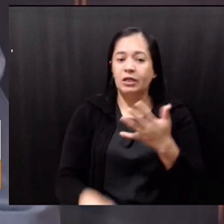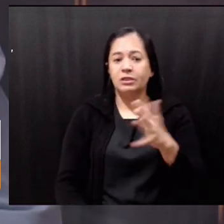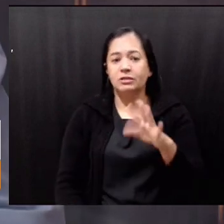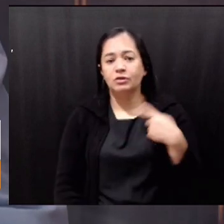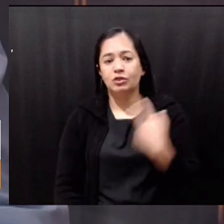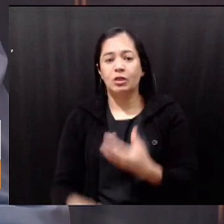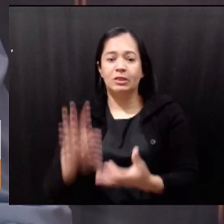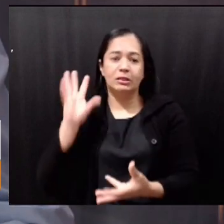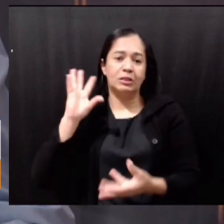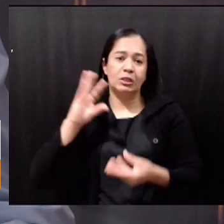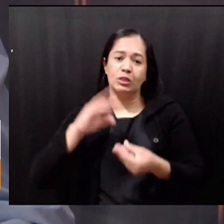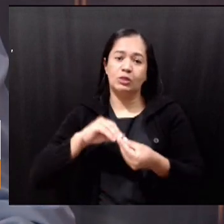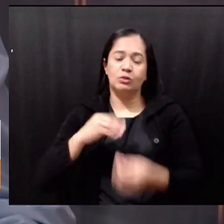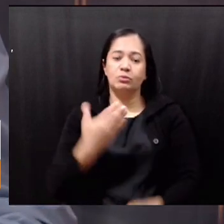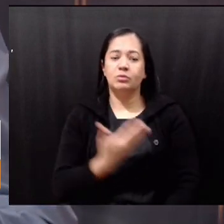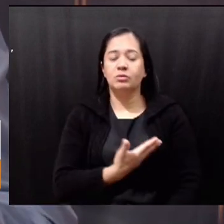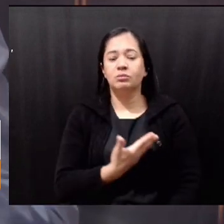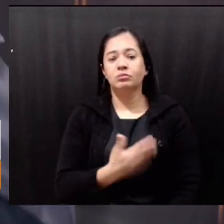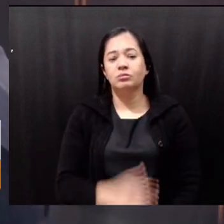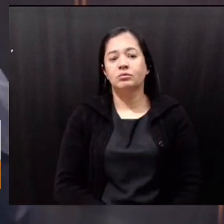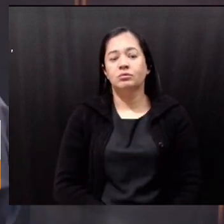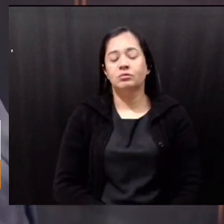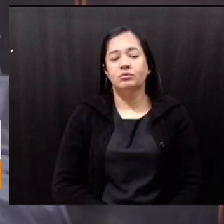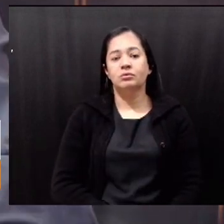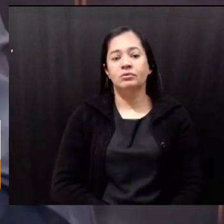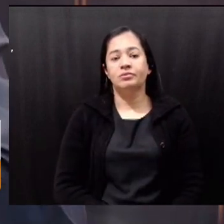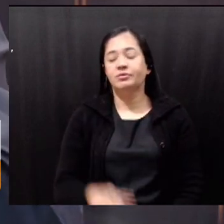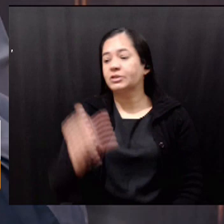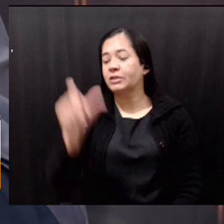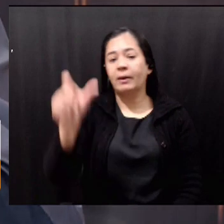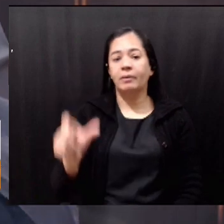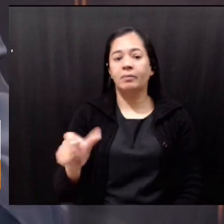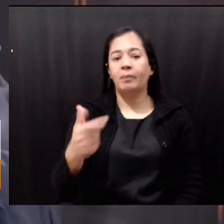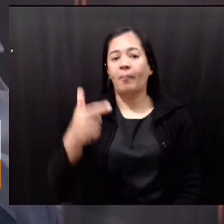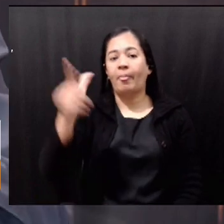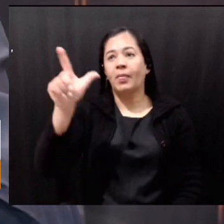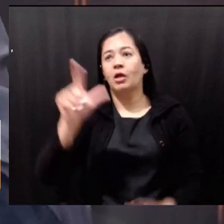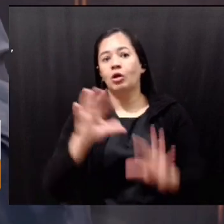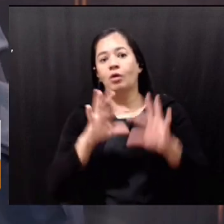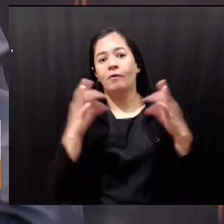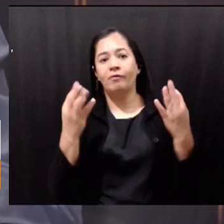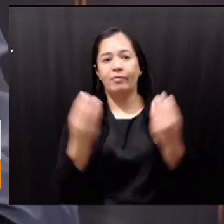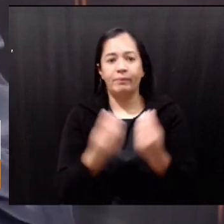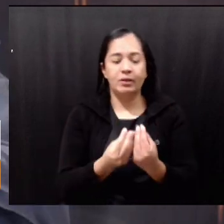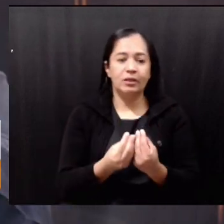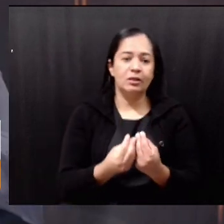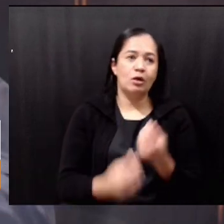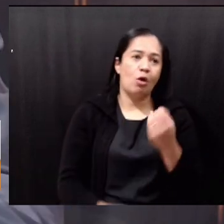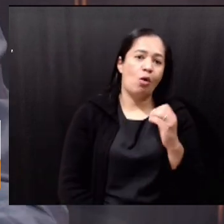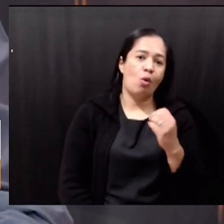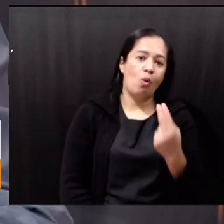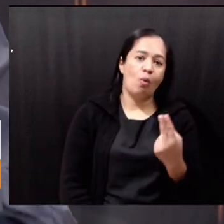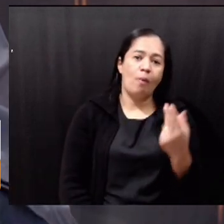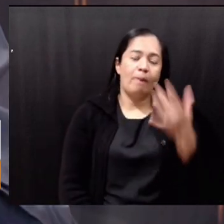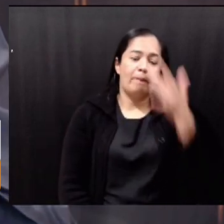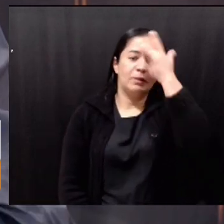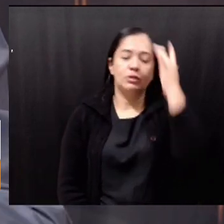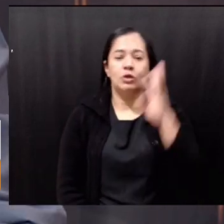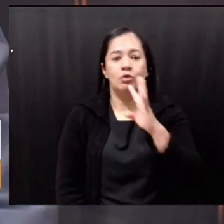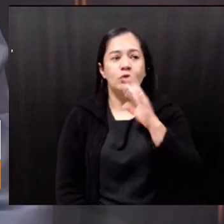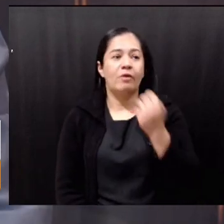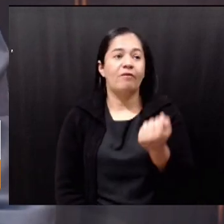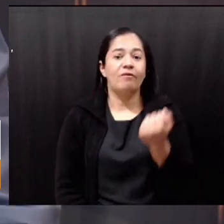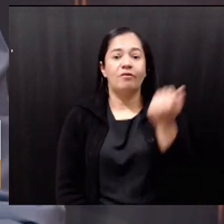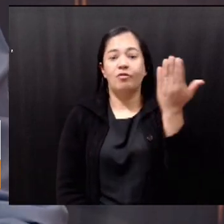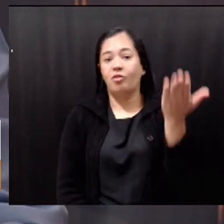amizade apenas a pessoas de outras famílias, né, a pessoas que a gente conhece fora, vamos falar assim, da